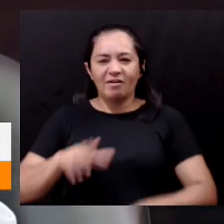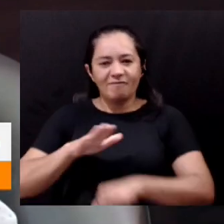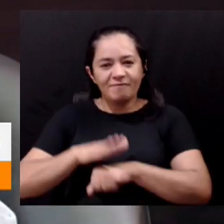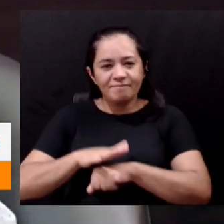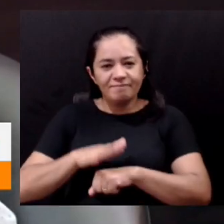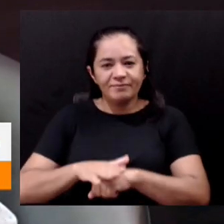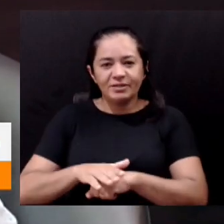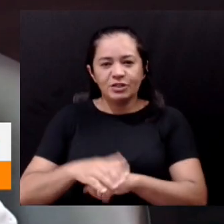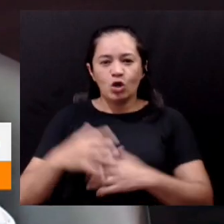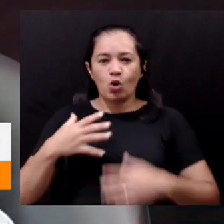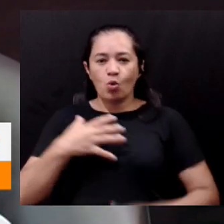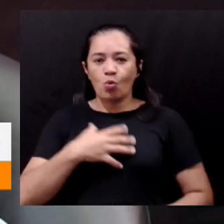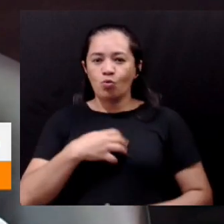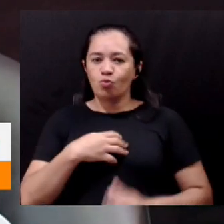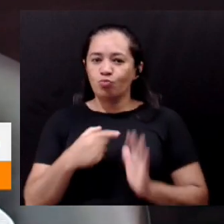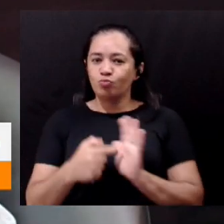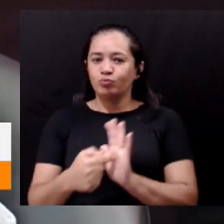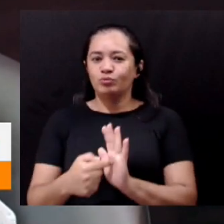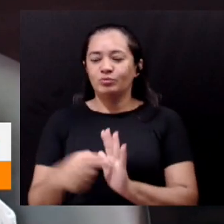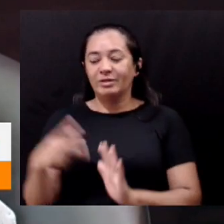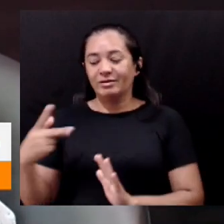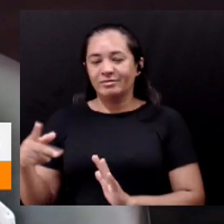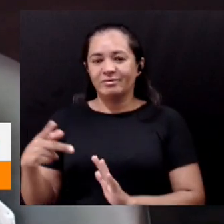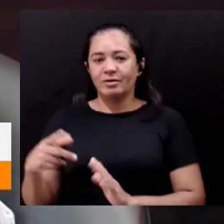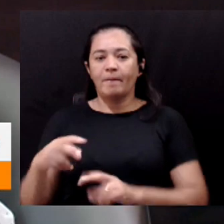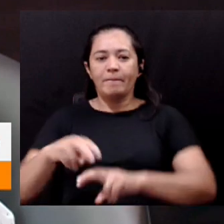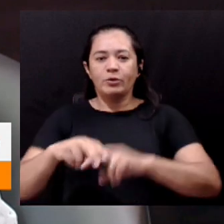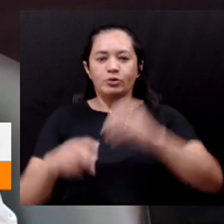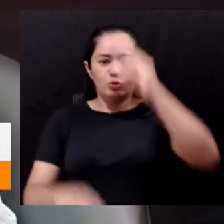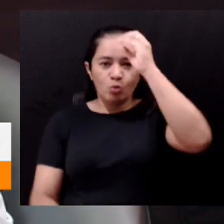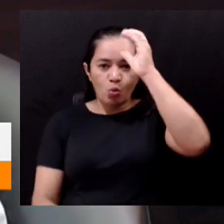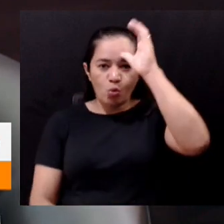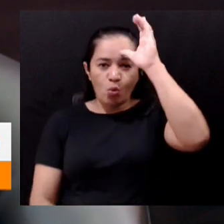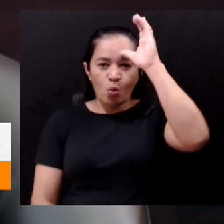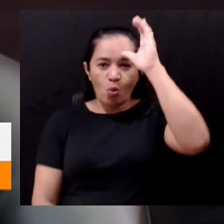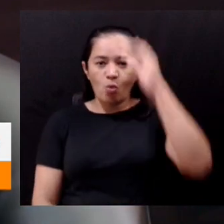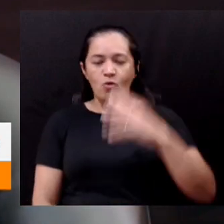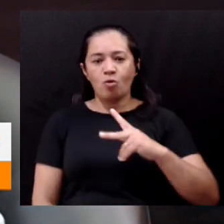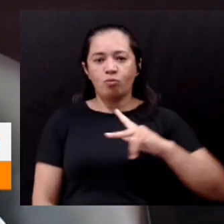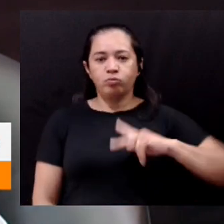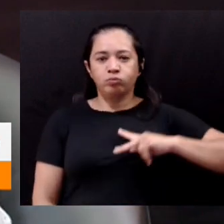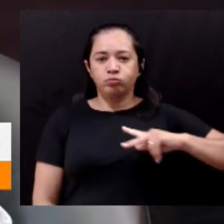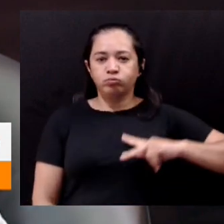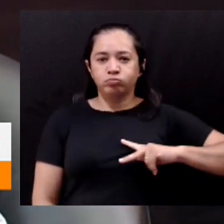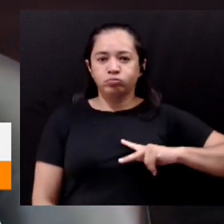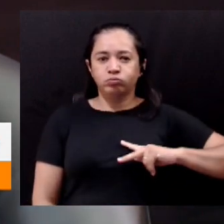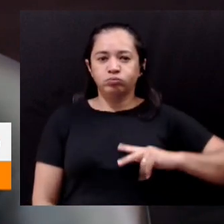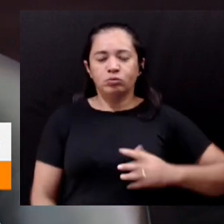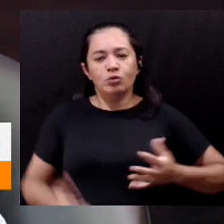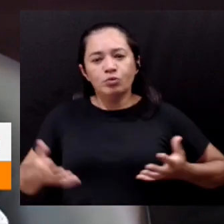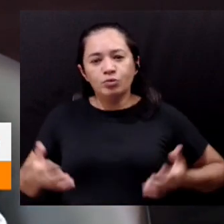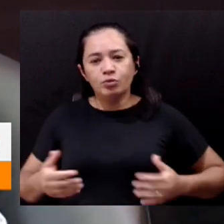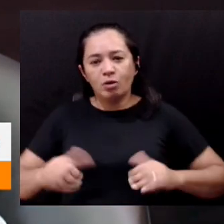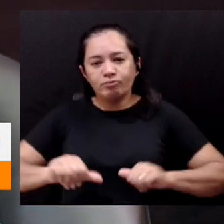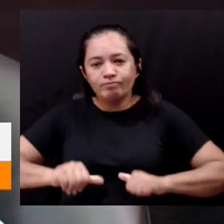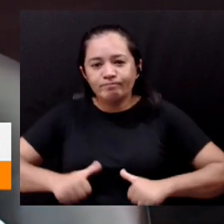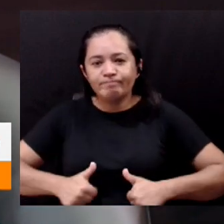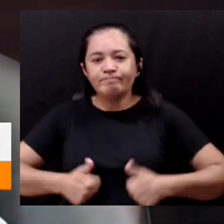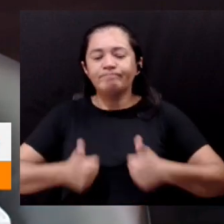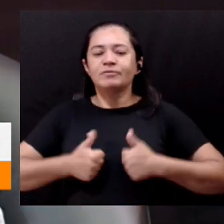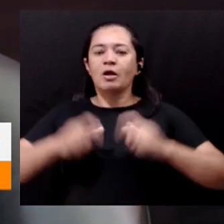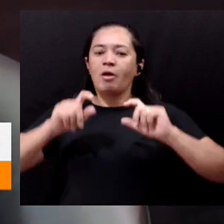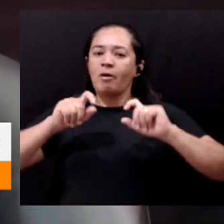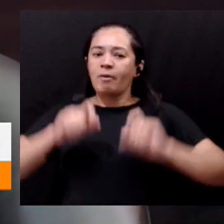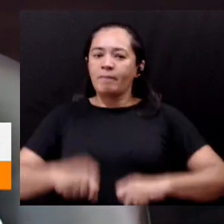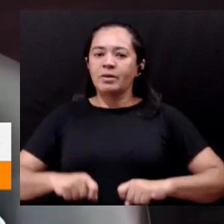comportamentos. Então, o autoconhecimento, a autoestima, a capacidade de saber que